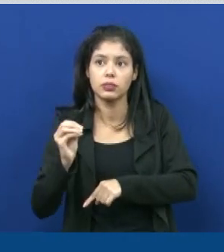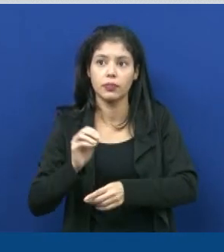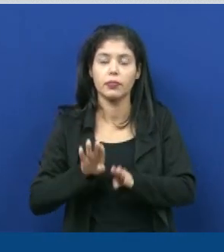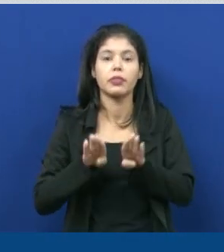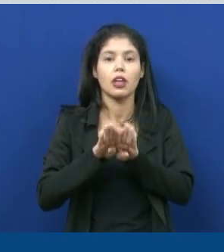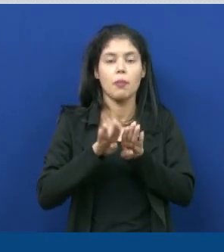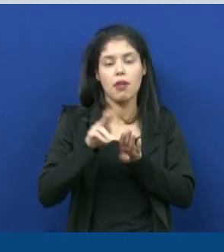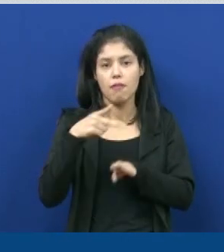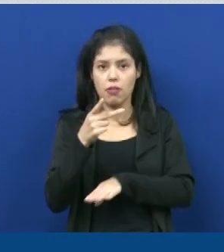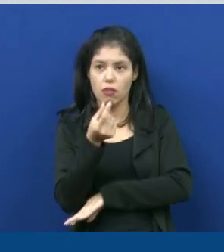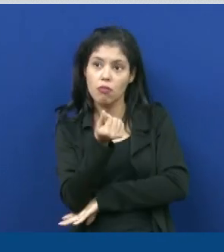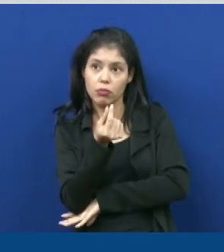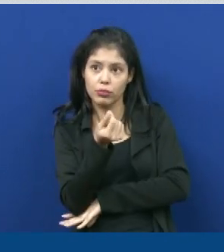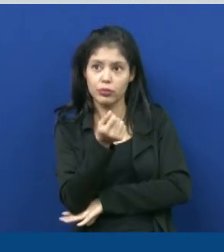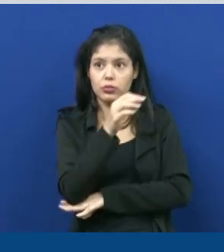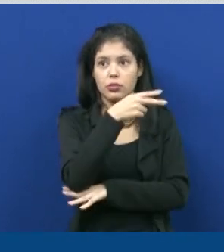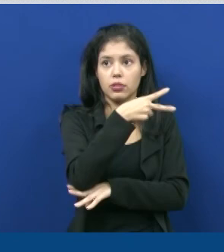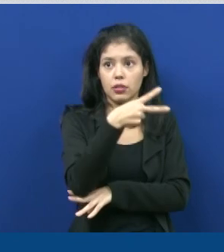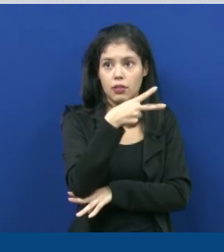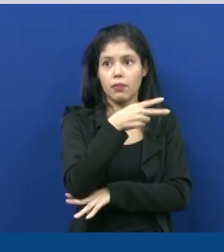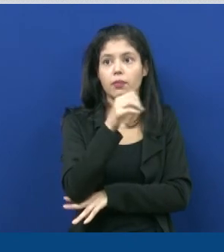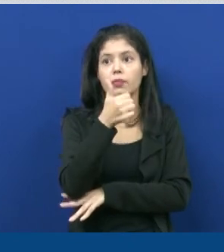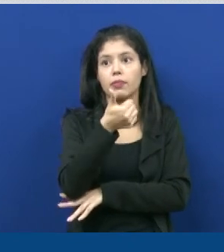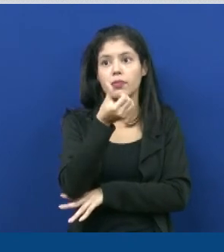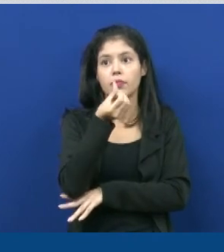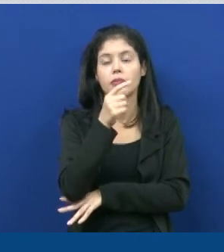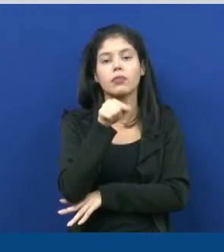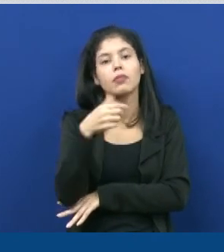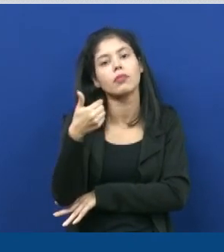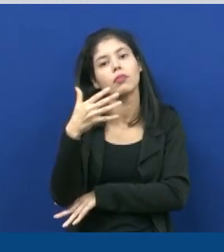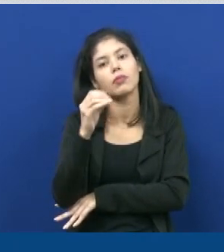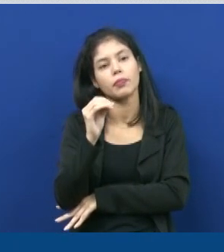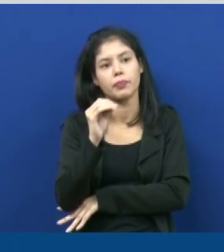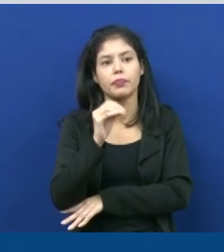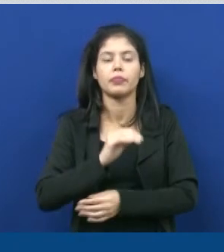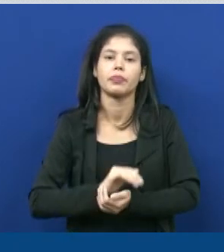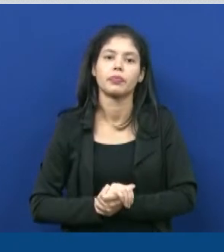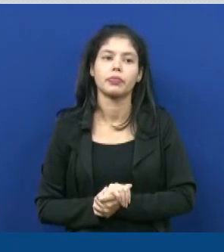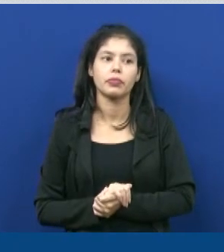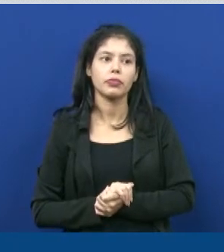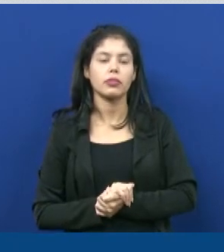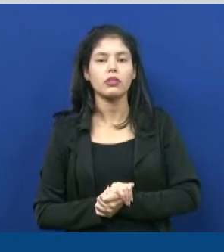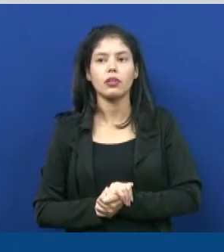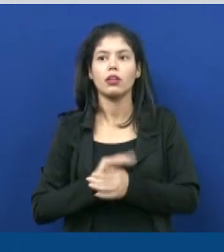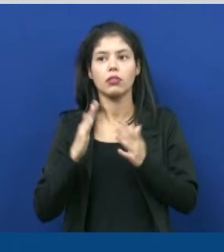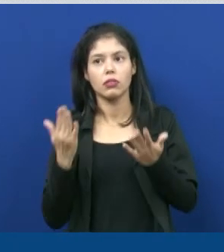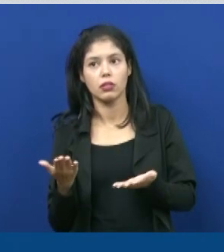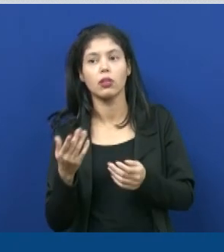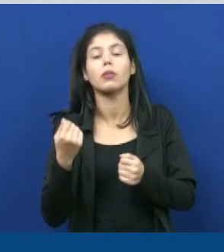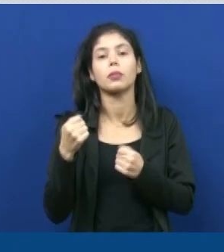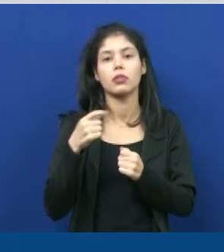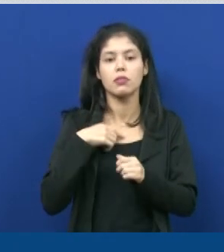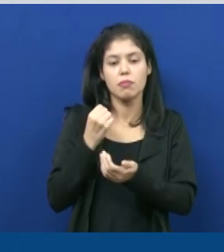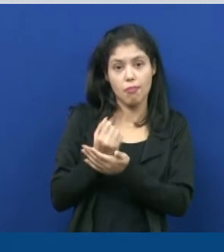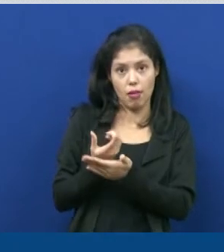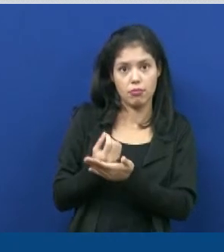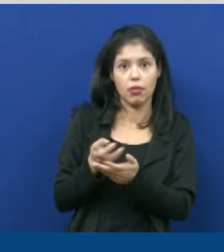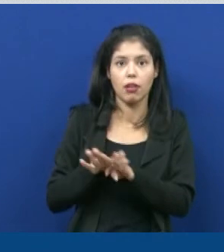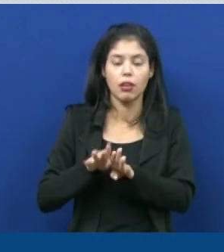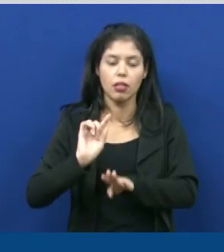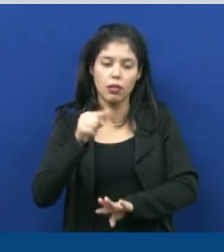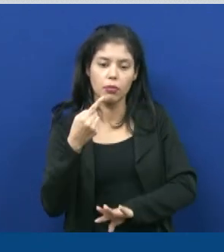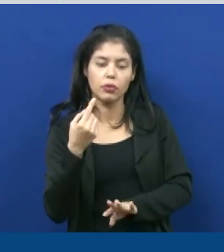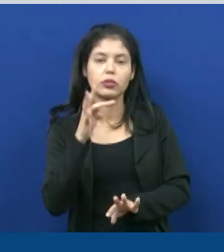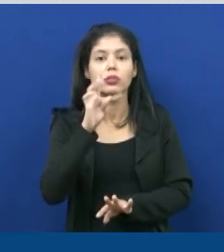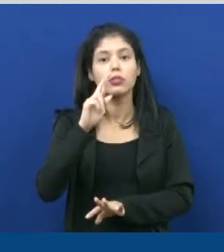de R$ 16,10. Então, o valor a ser pago pela corrida após um percurso